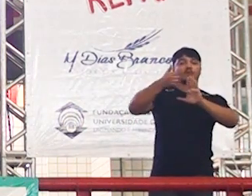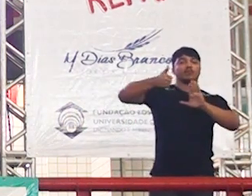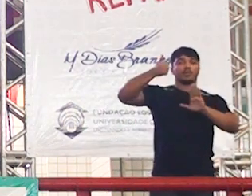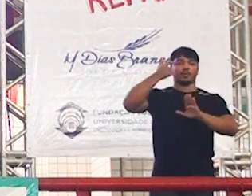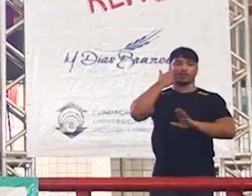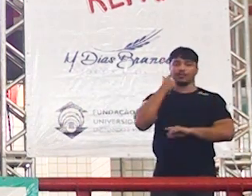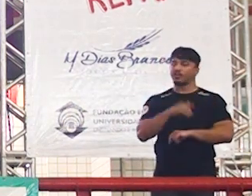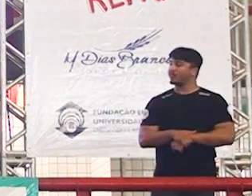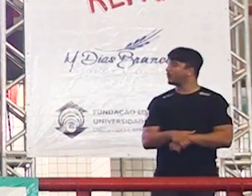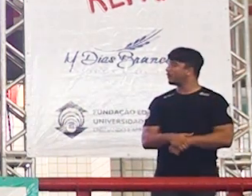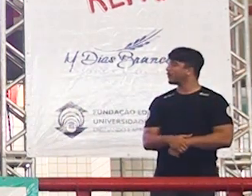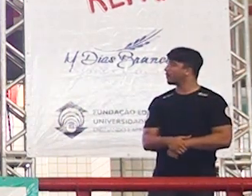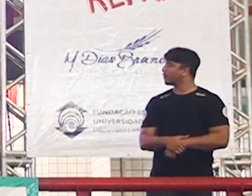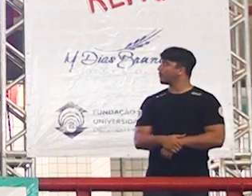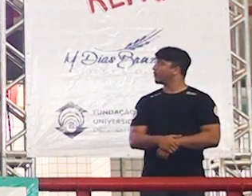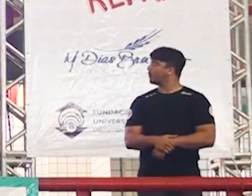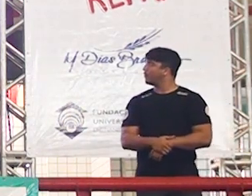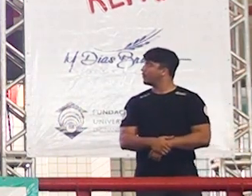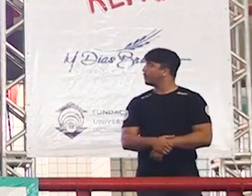aluno.